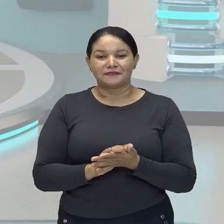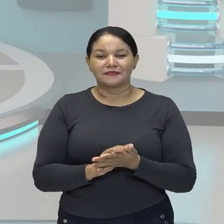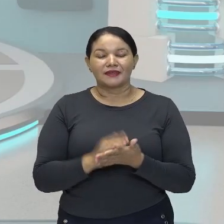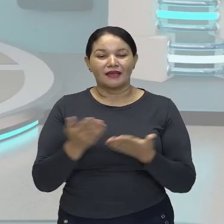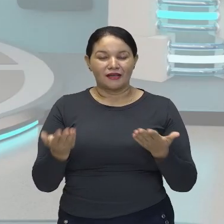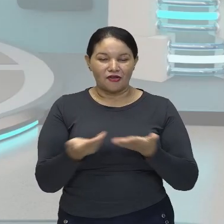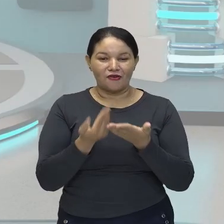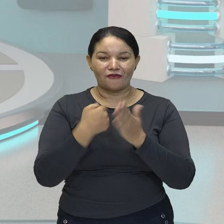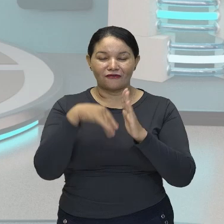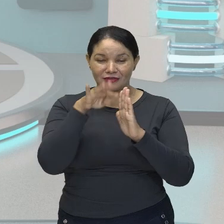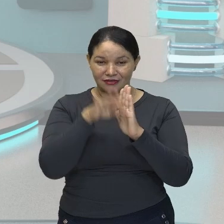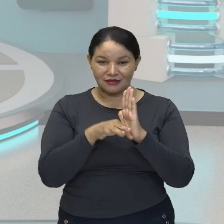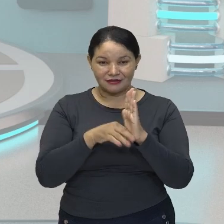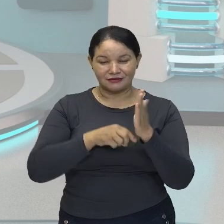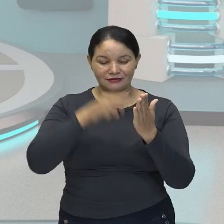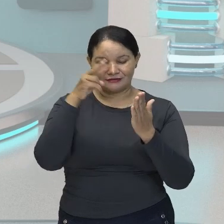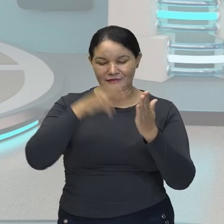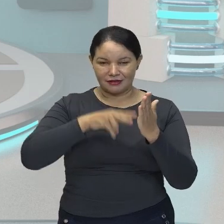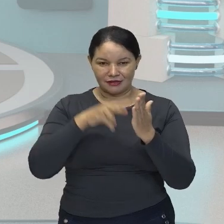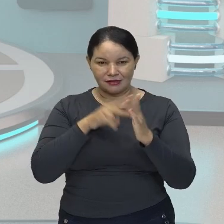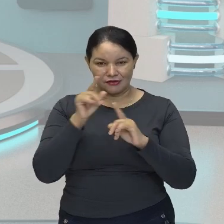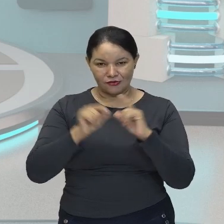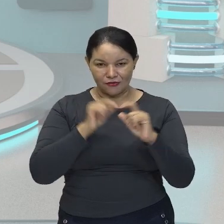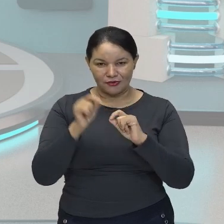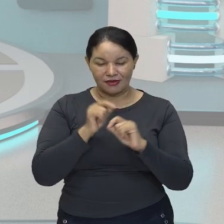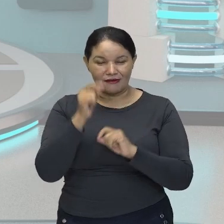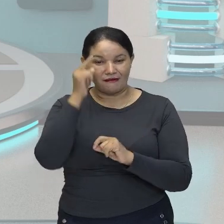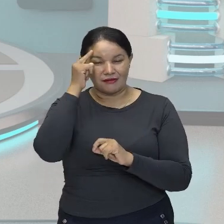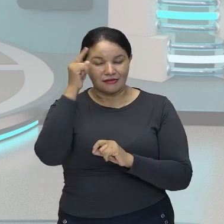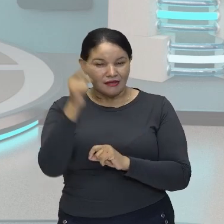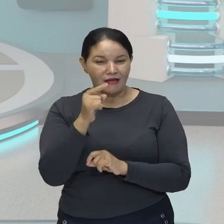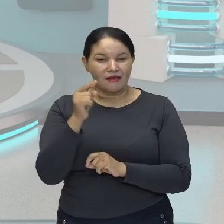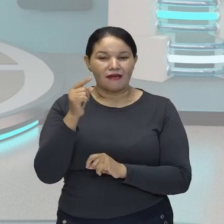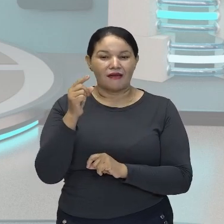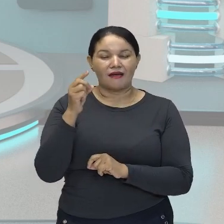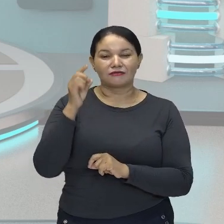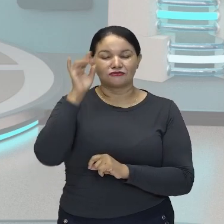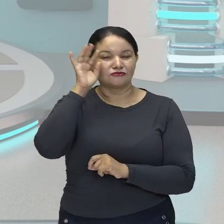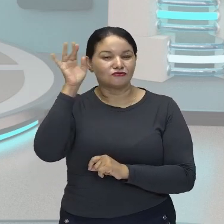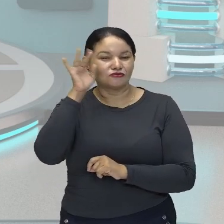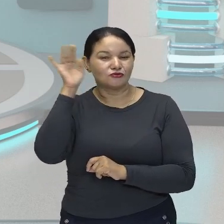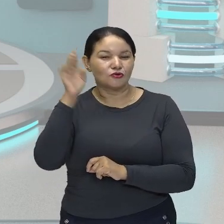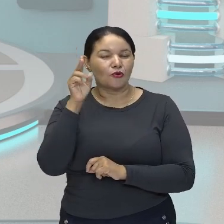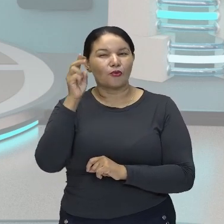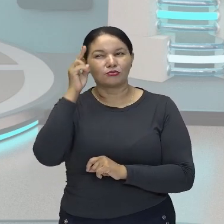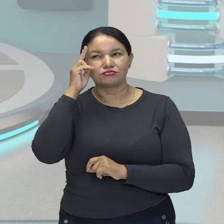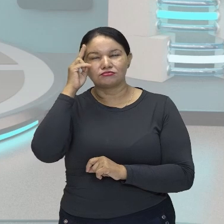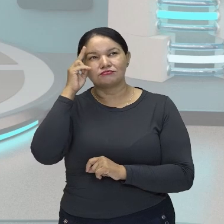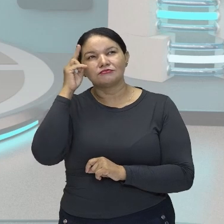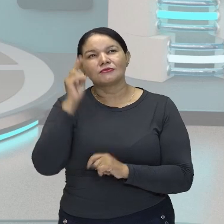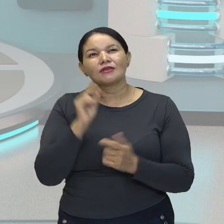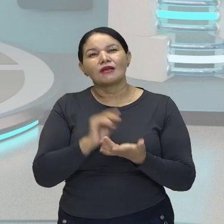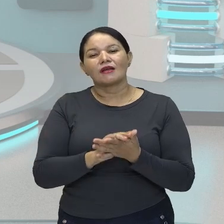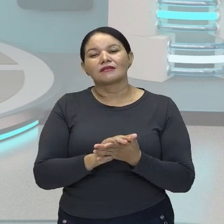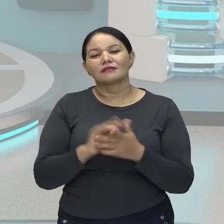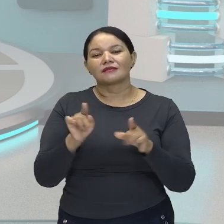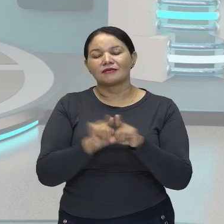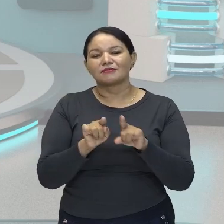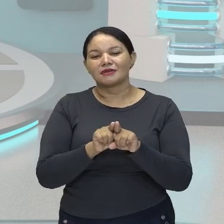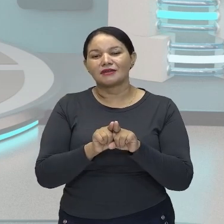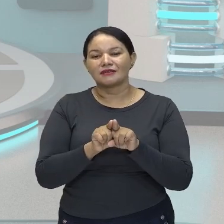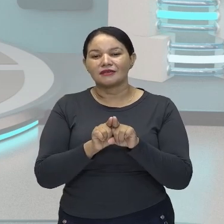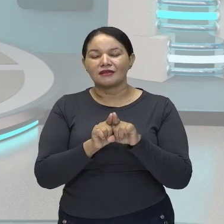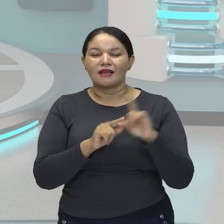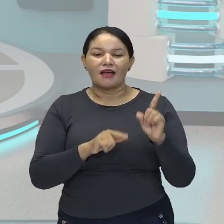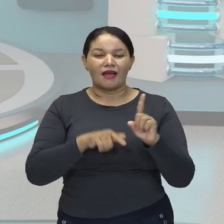ler, nós temos constantemente a ideia do sonho, a ideia do onírico. Quando falo em onírico, eu estou falando de